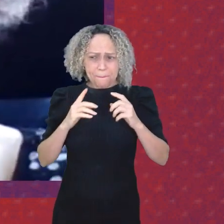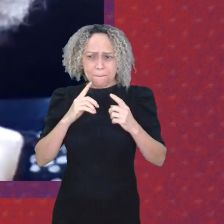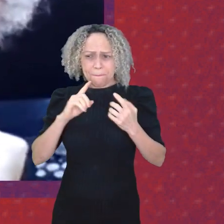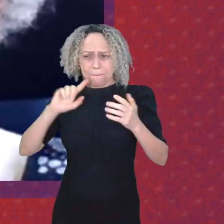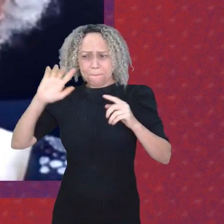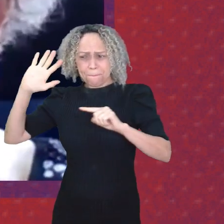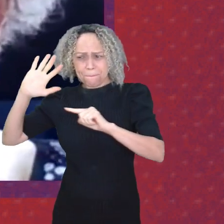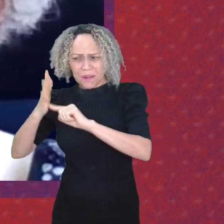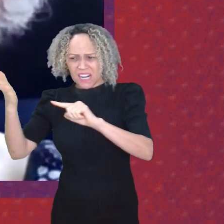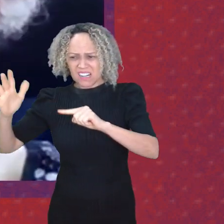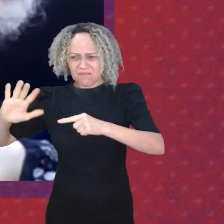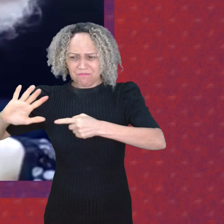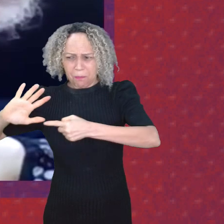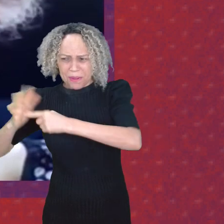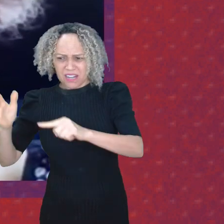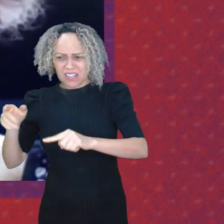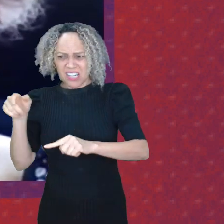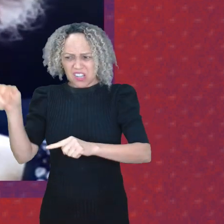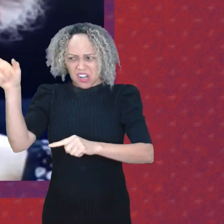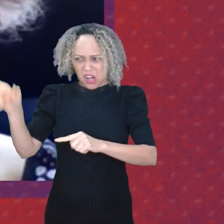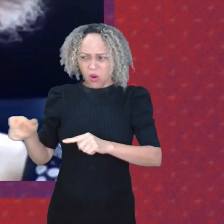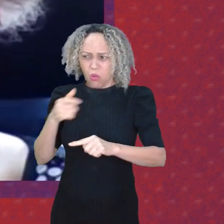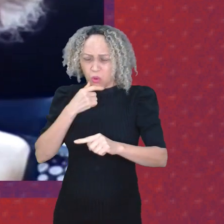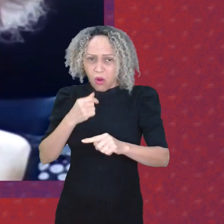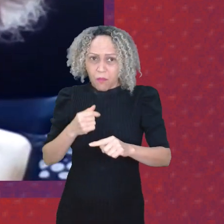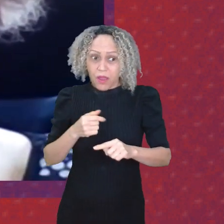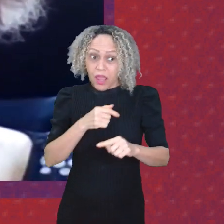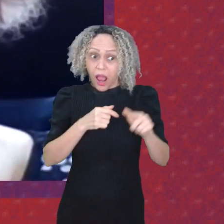De denunciar o agressor.